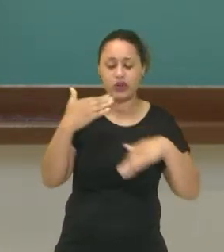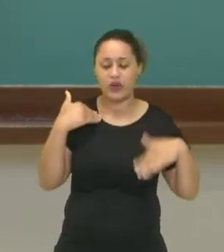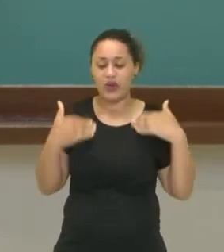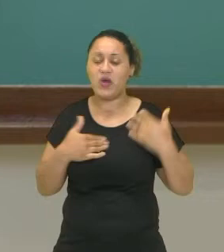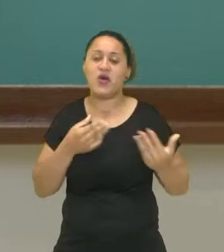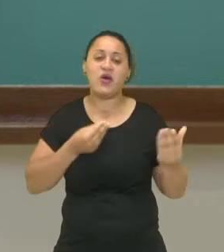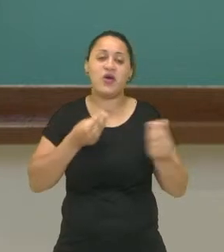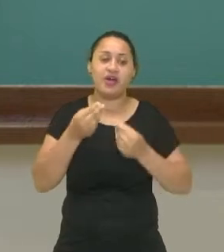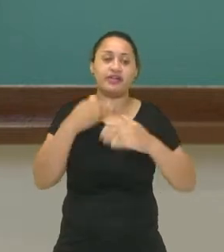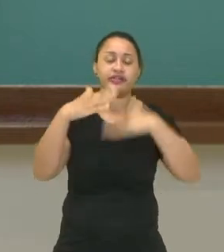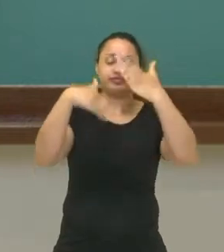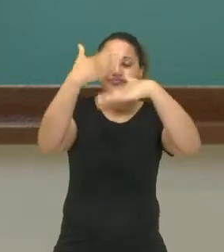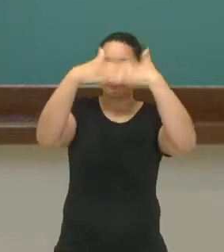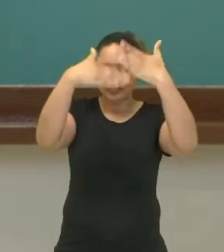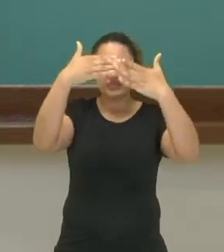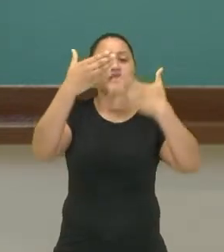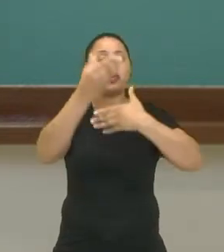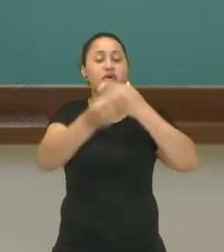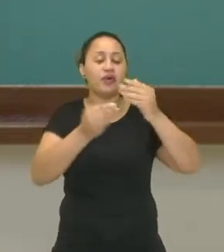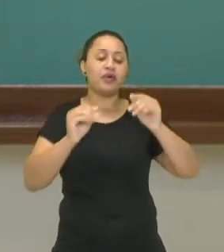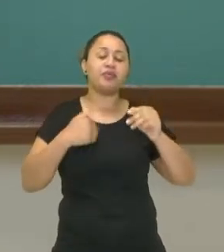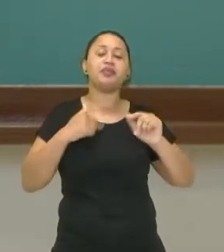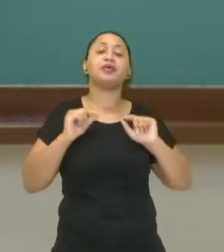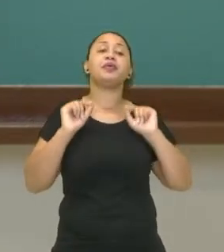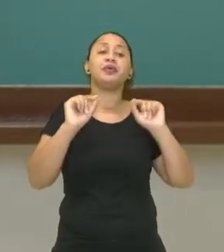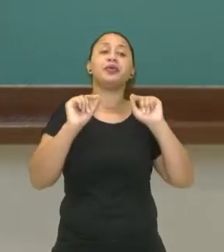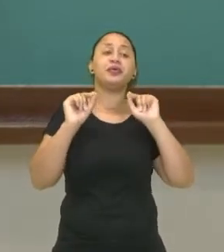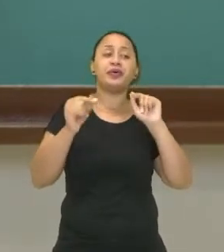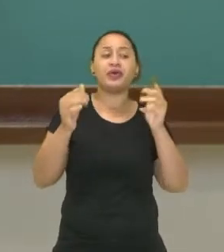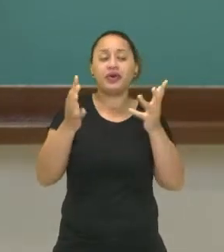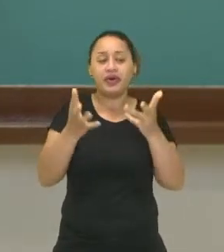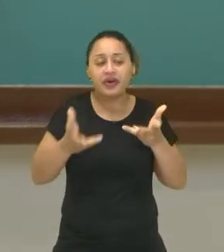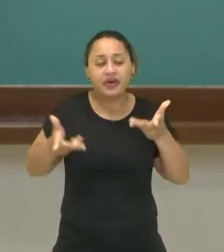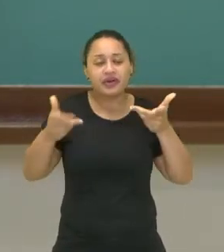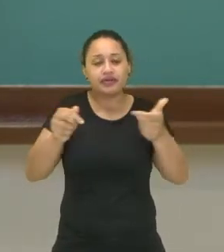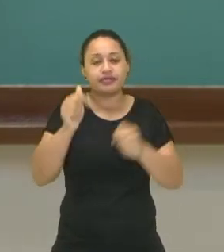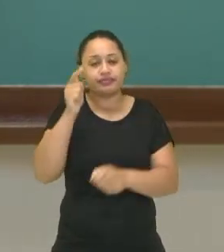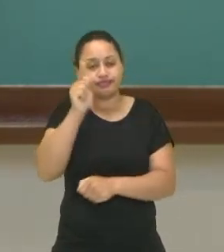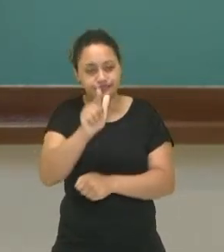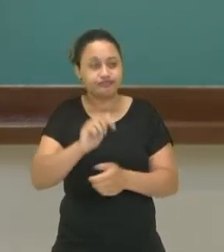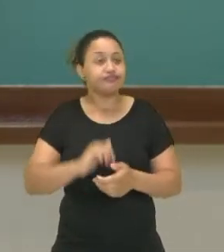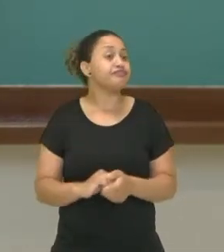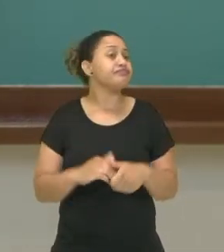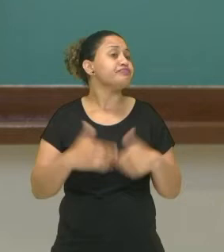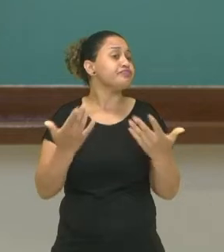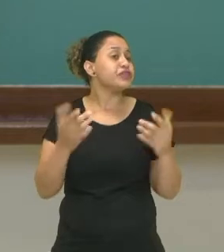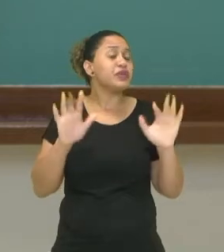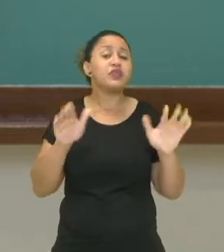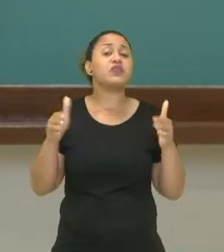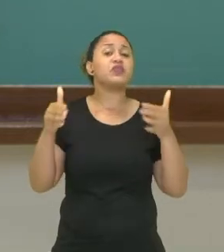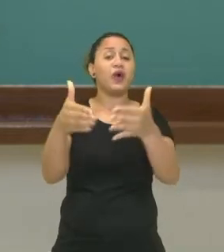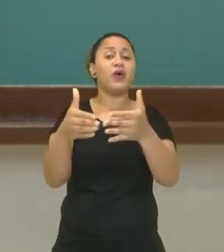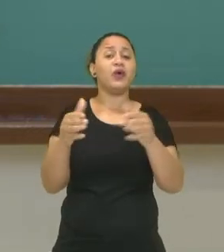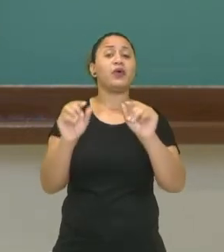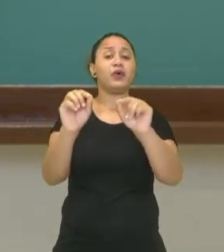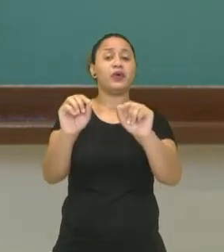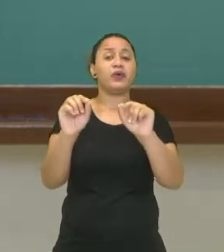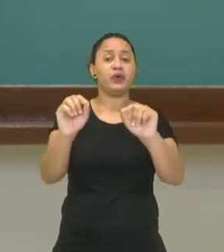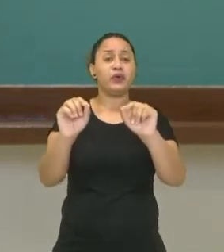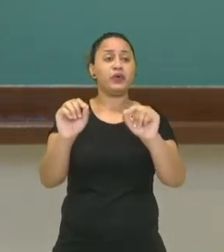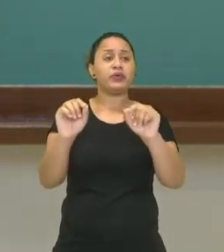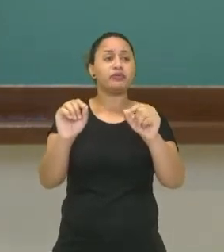corpo, desenvolva uma certa habilidade. Então, ela é muito voltada aí